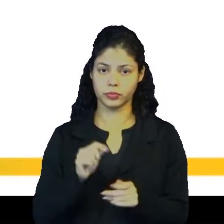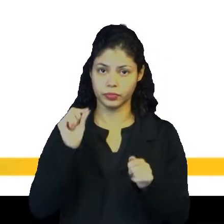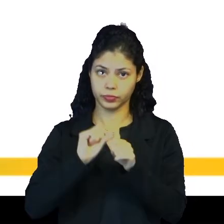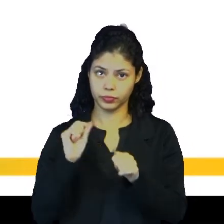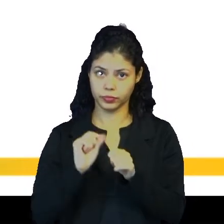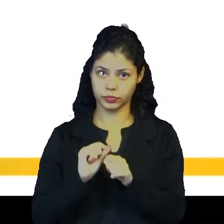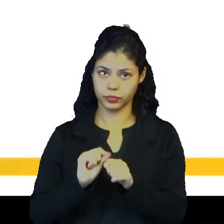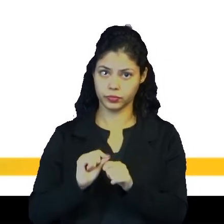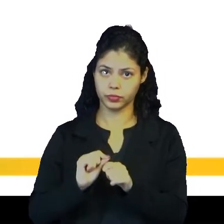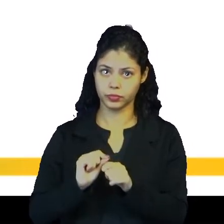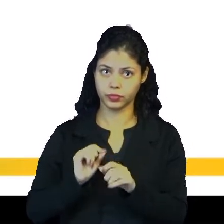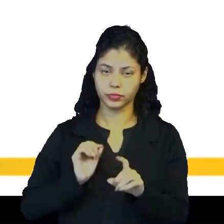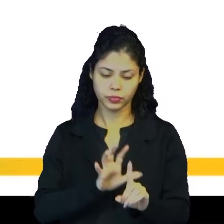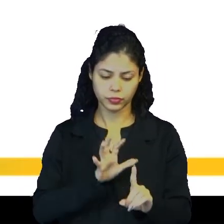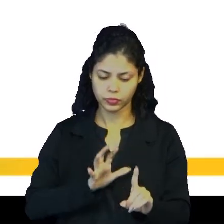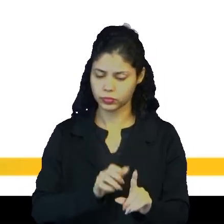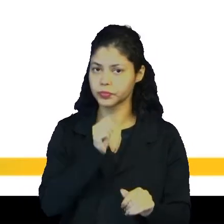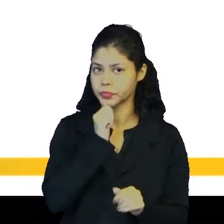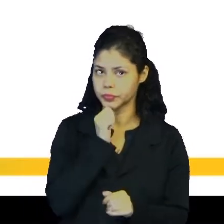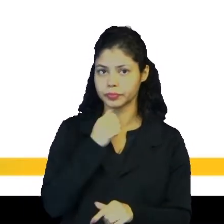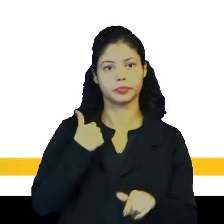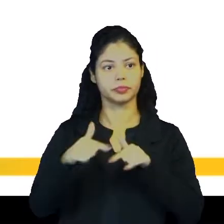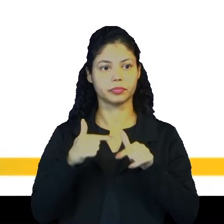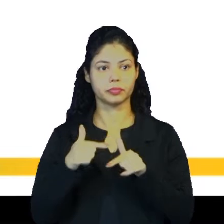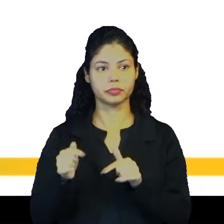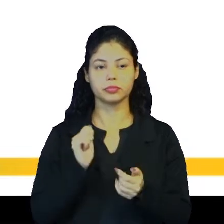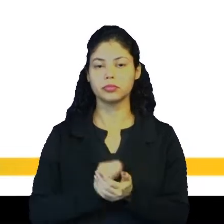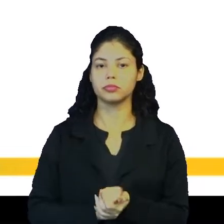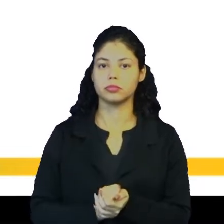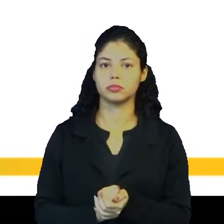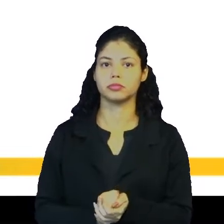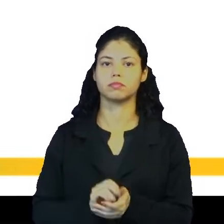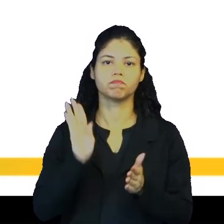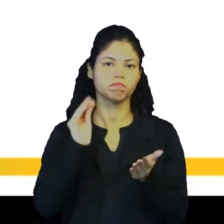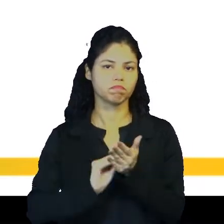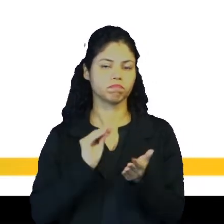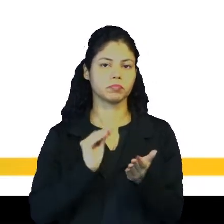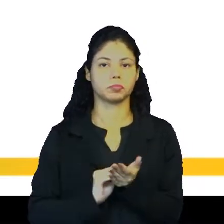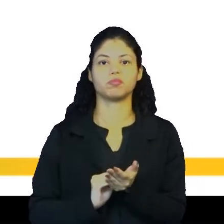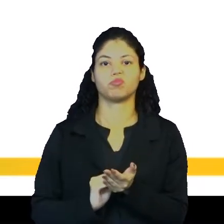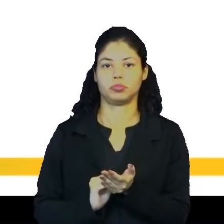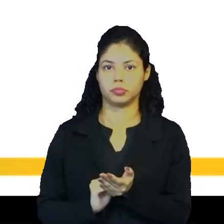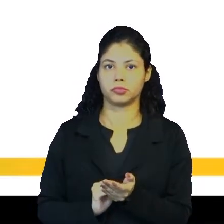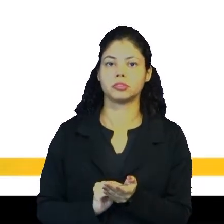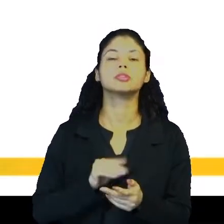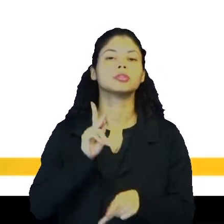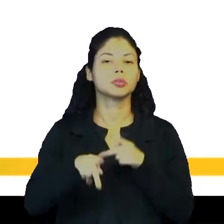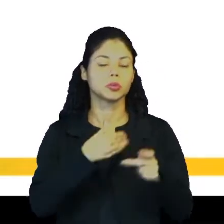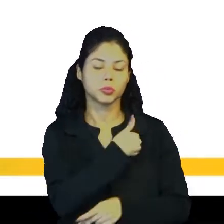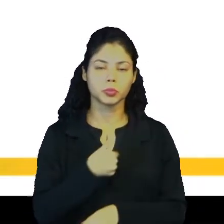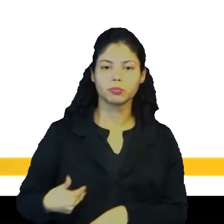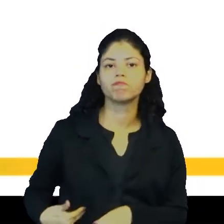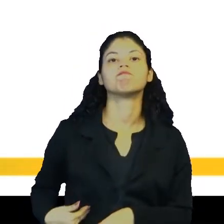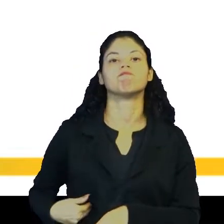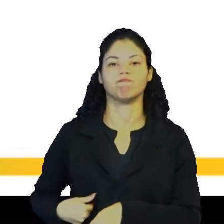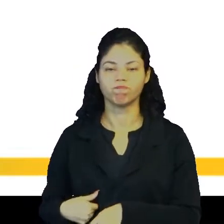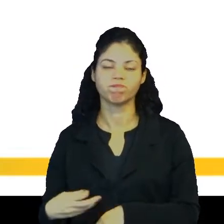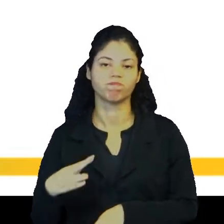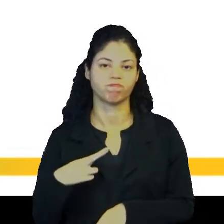Reprimiram as reivindicações sociais dos trabalhadores, debilitaram os serviços públicos em favor dos